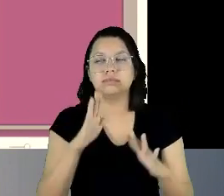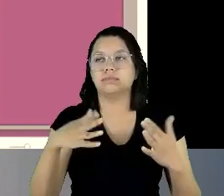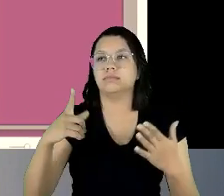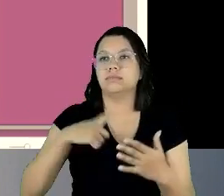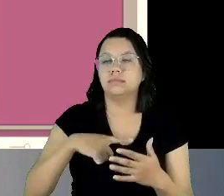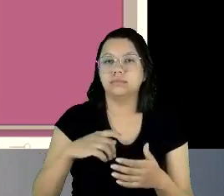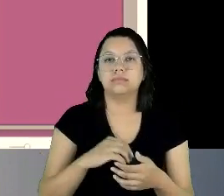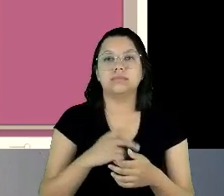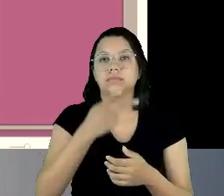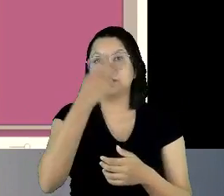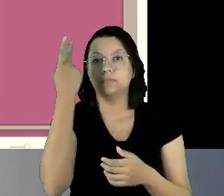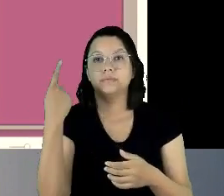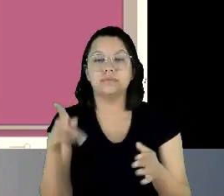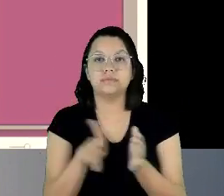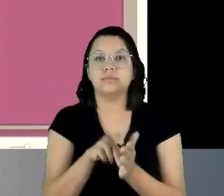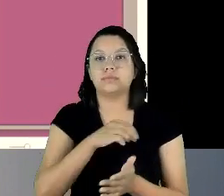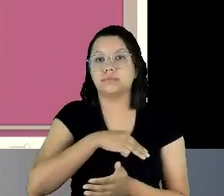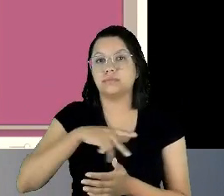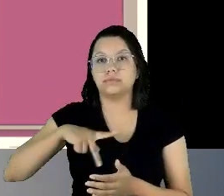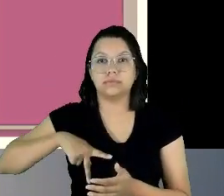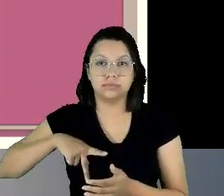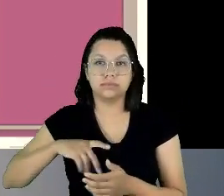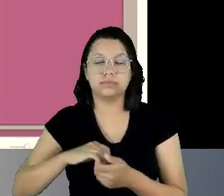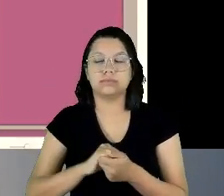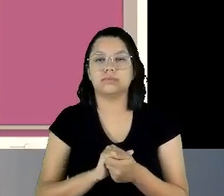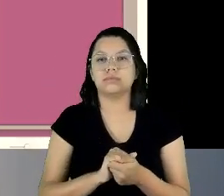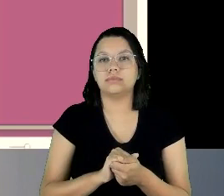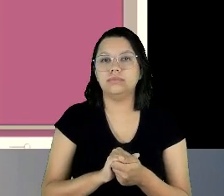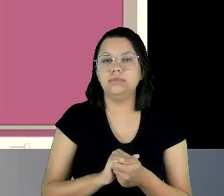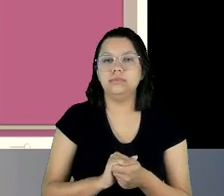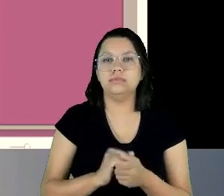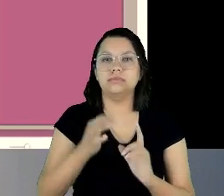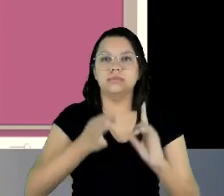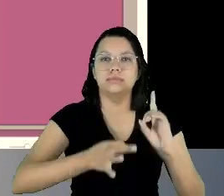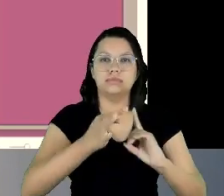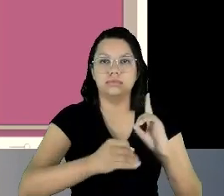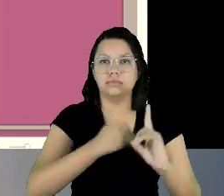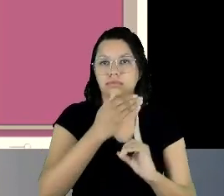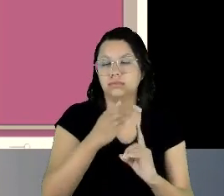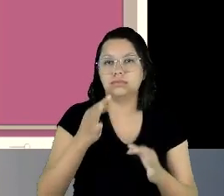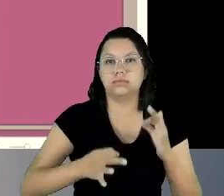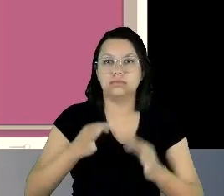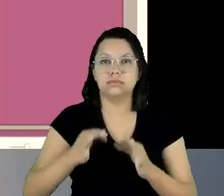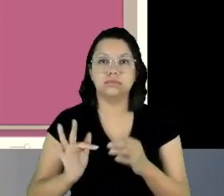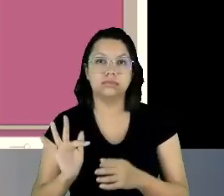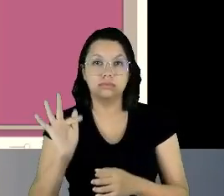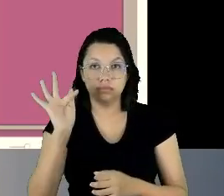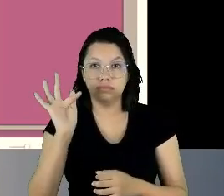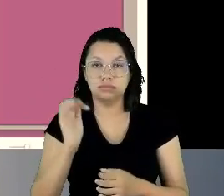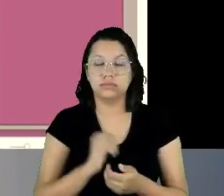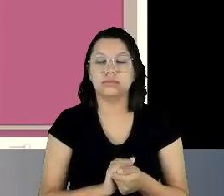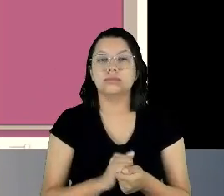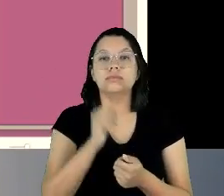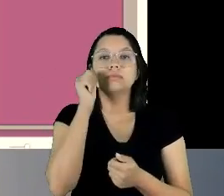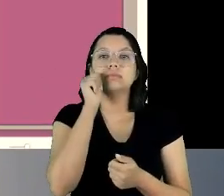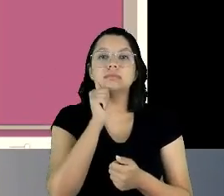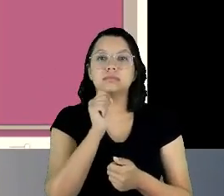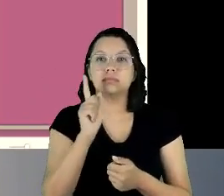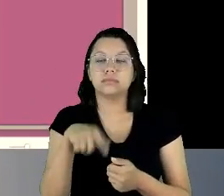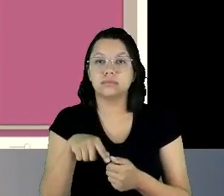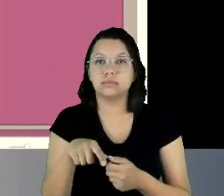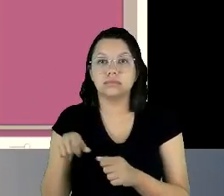teve pessoas do Ministério Público, desembargadoras, juízas federais, mulheres que